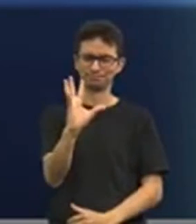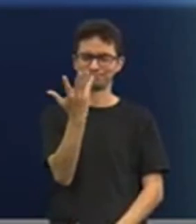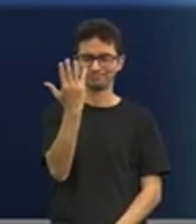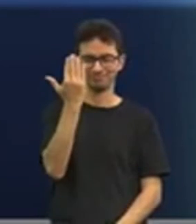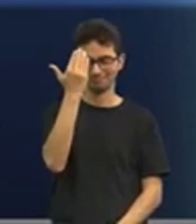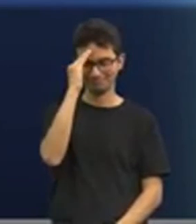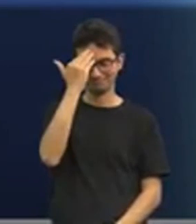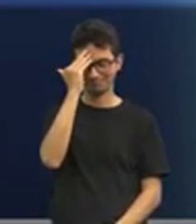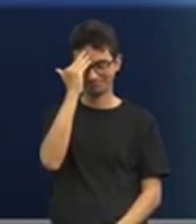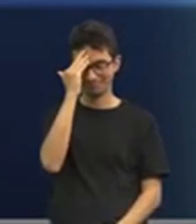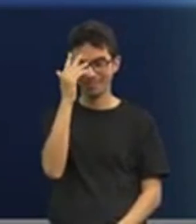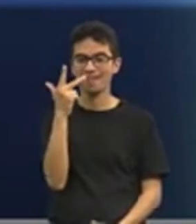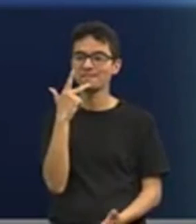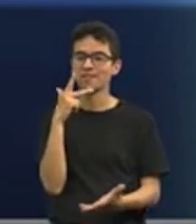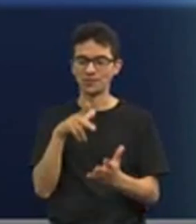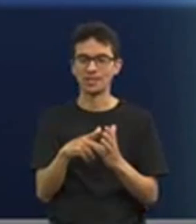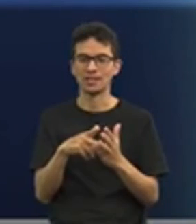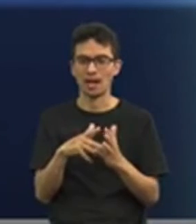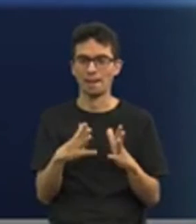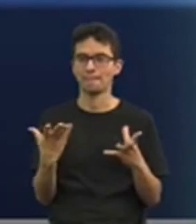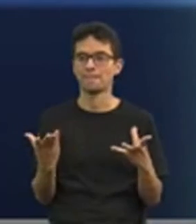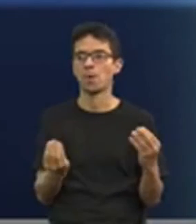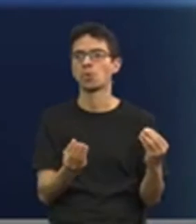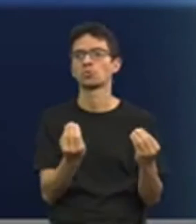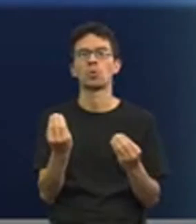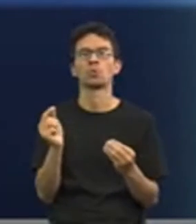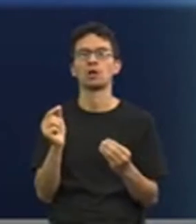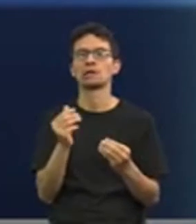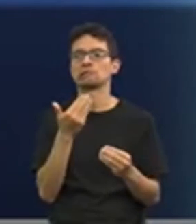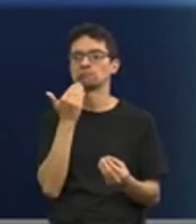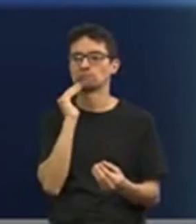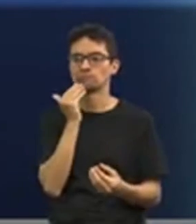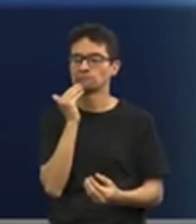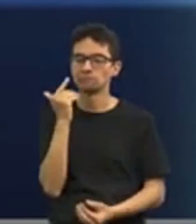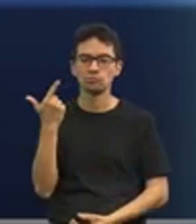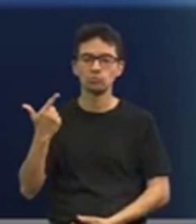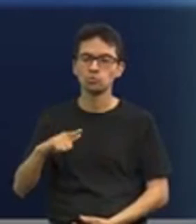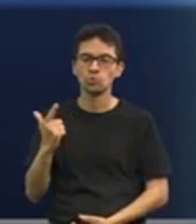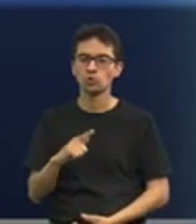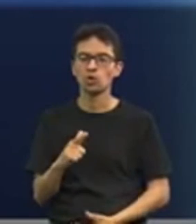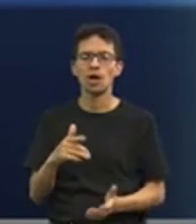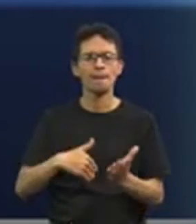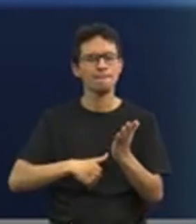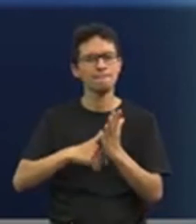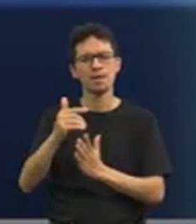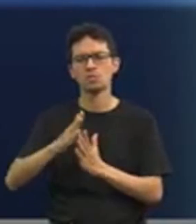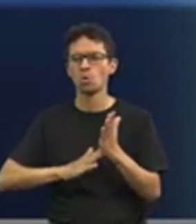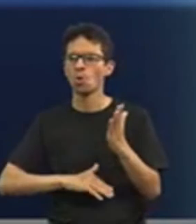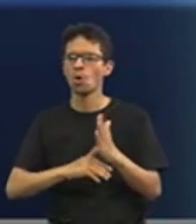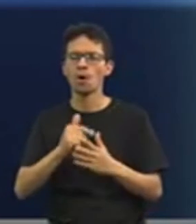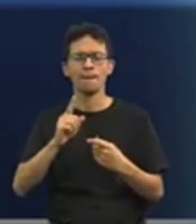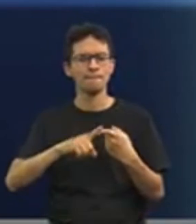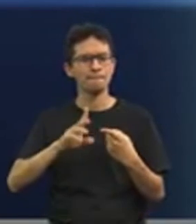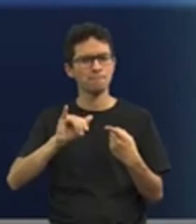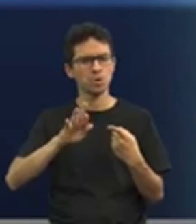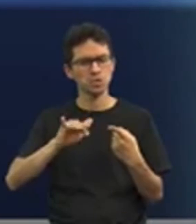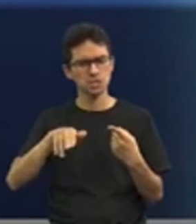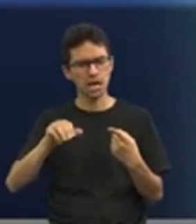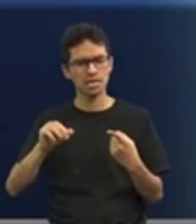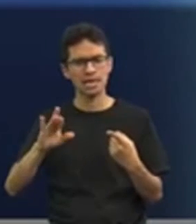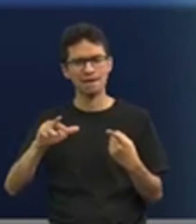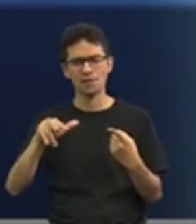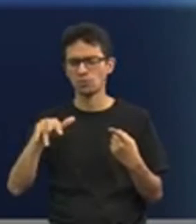verdade né não haverá muita muito de deformação na obra de grandes pintores como Portinari Di Cavalcanti